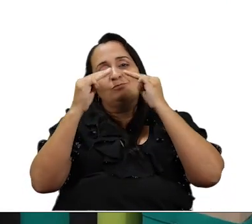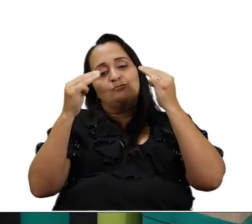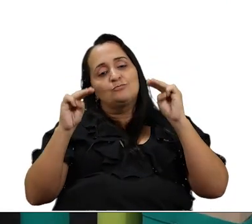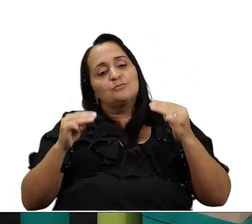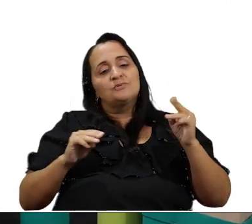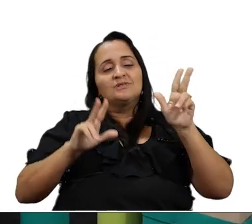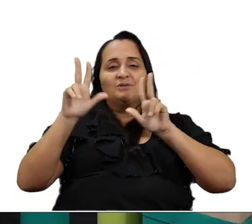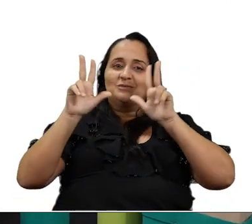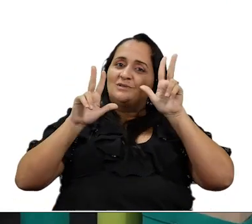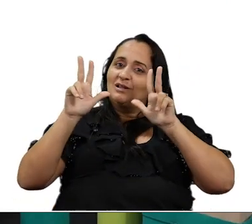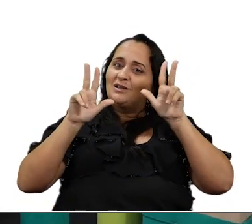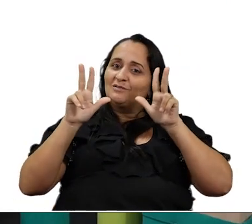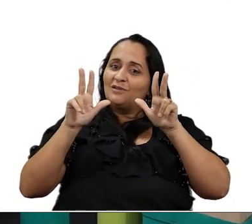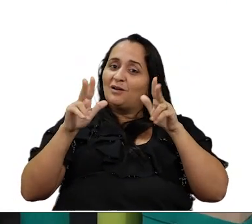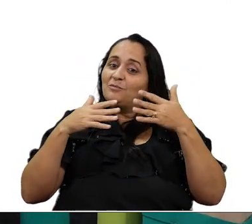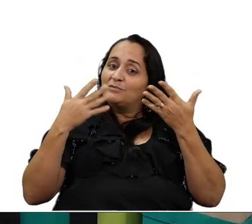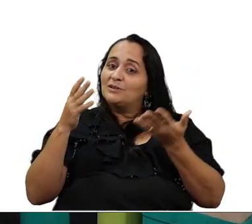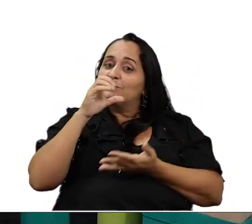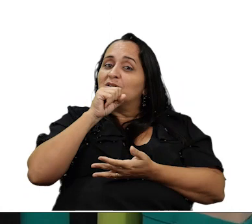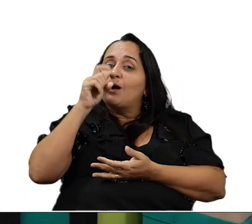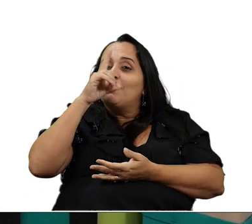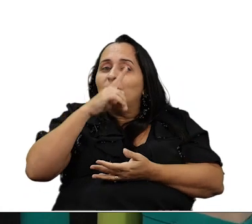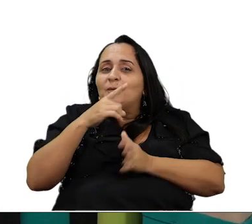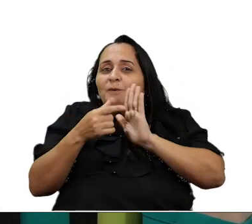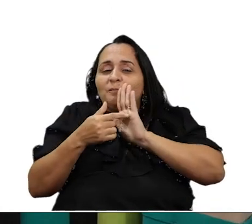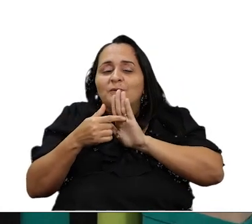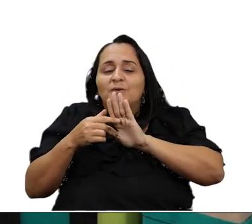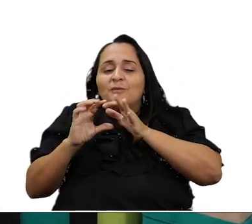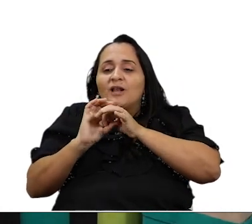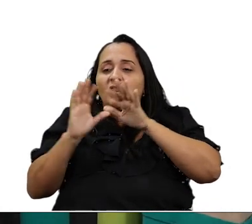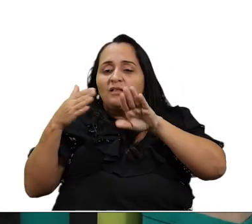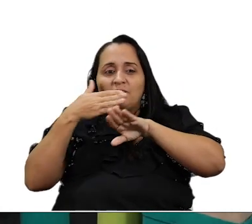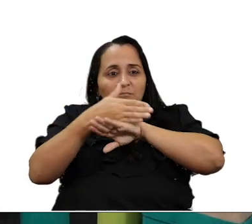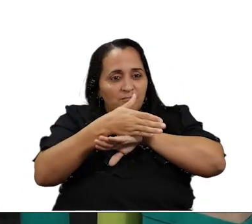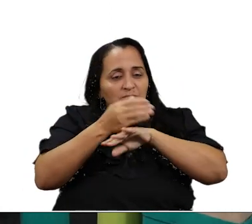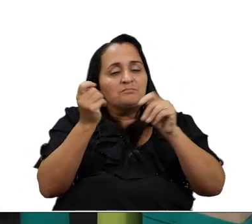fim de semana. Então, o assunto do texto é